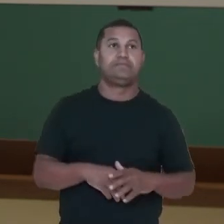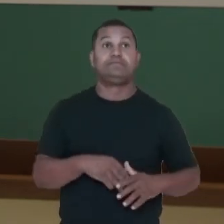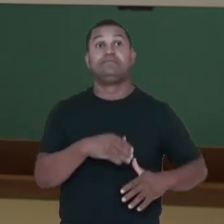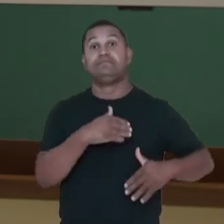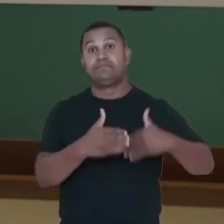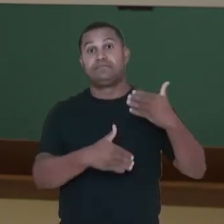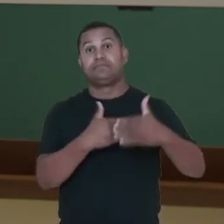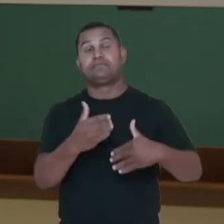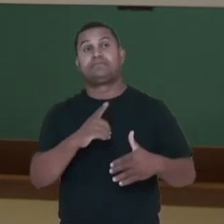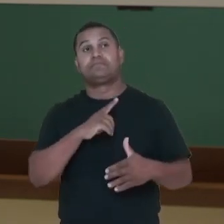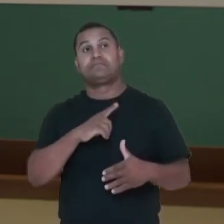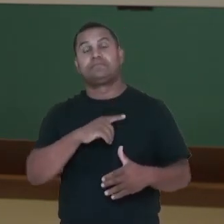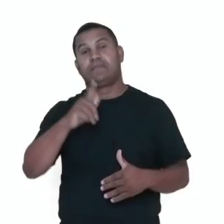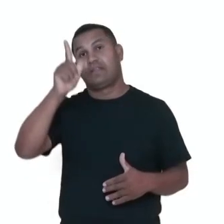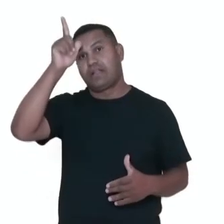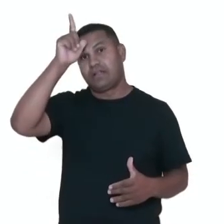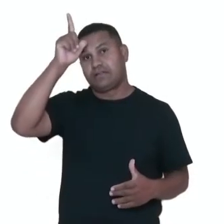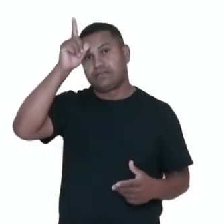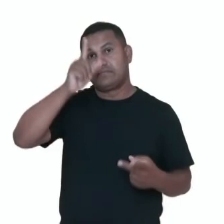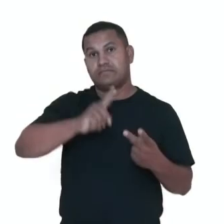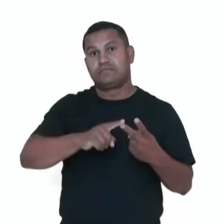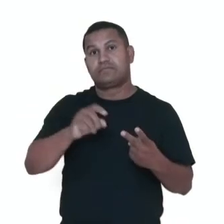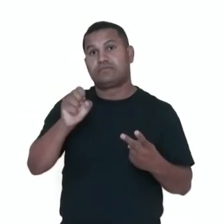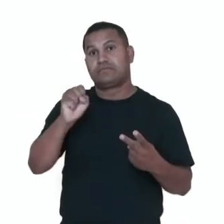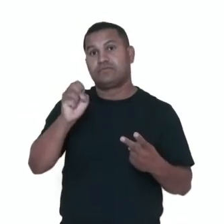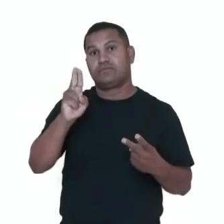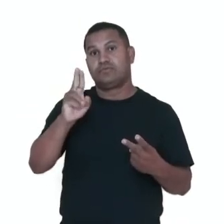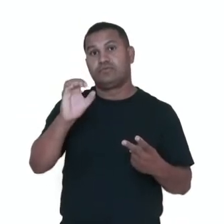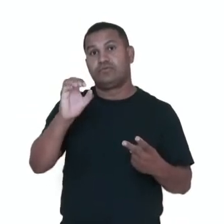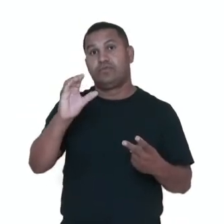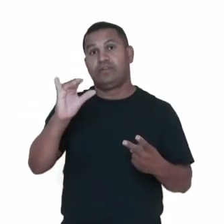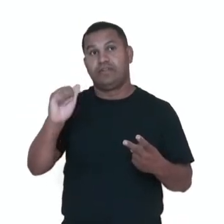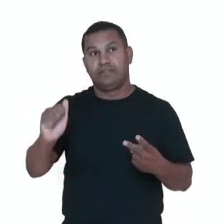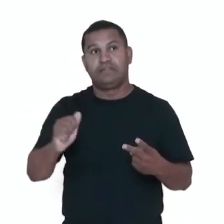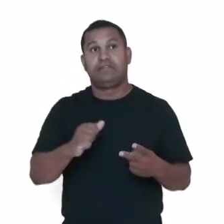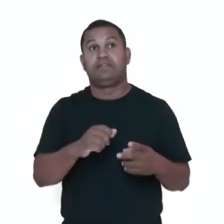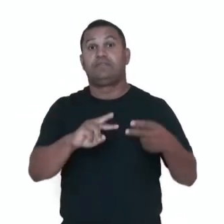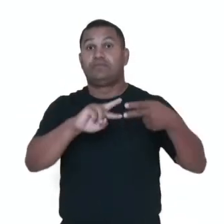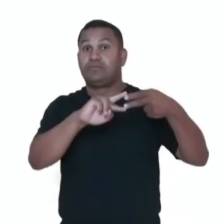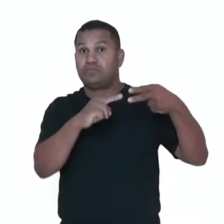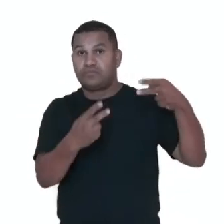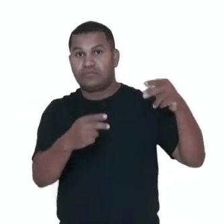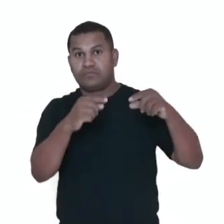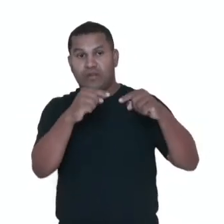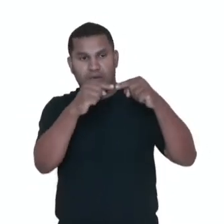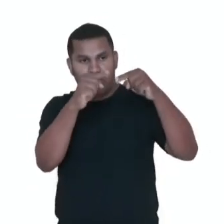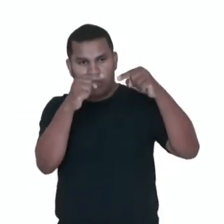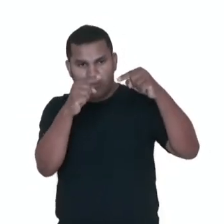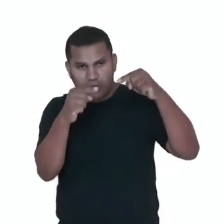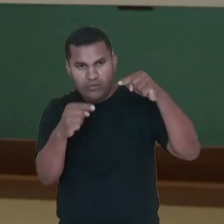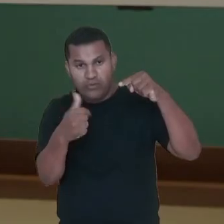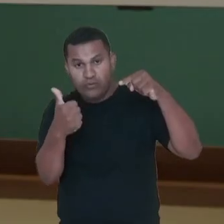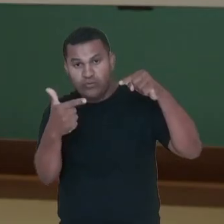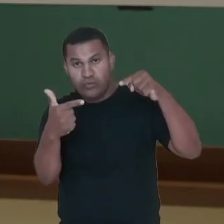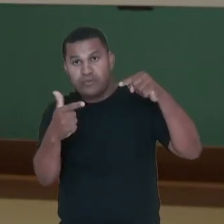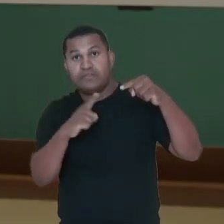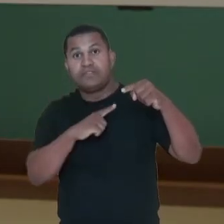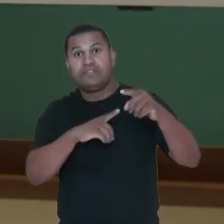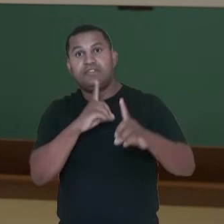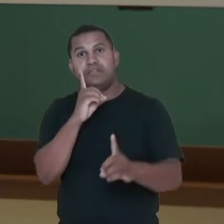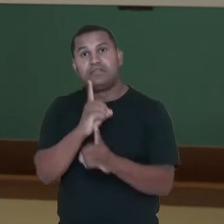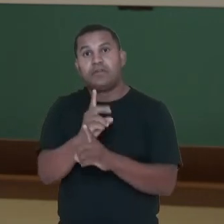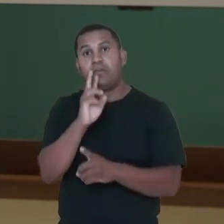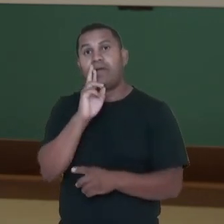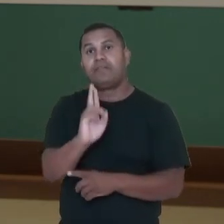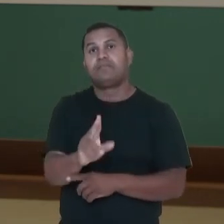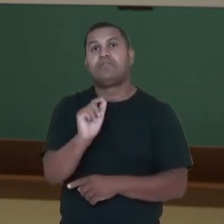e suecos demonstrou que os genes do cromossomo número 12, eles tinham uma melhor resposta imunitária. Quem